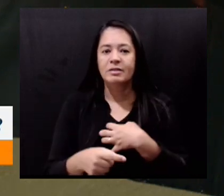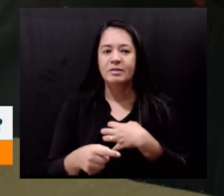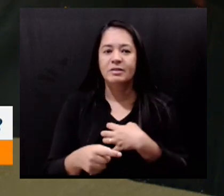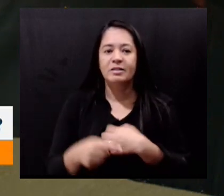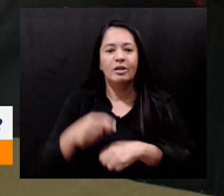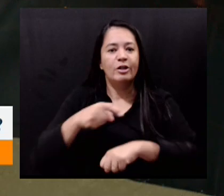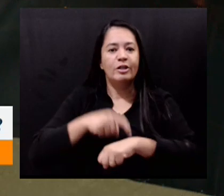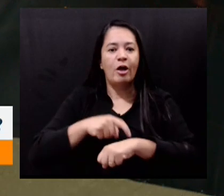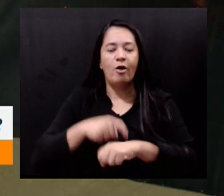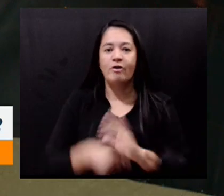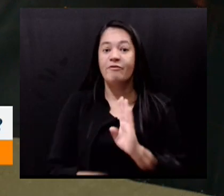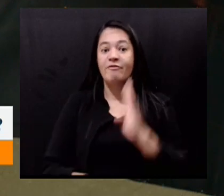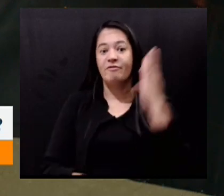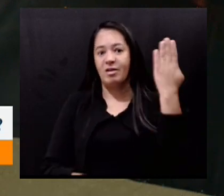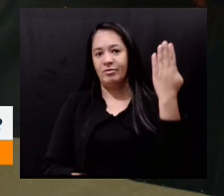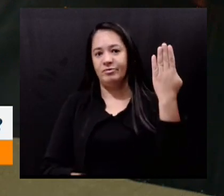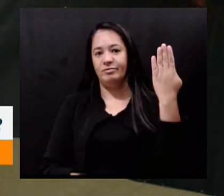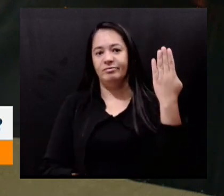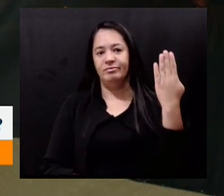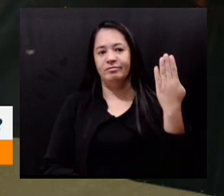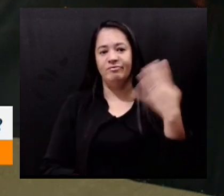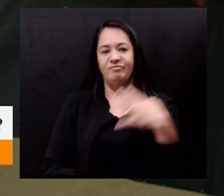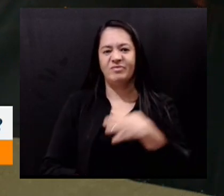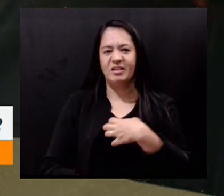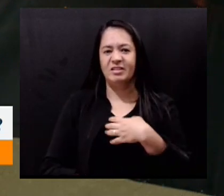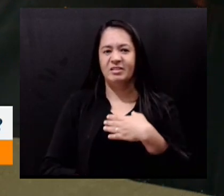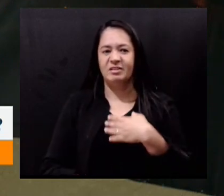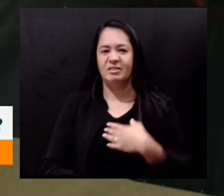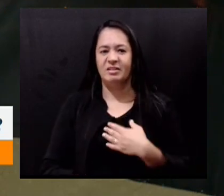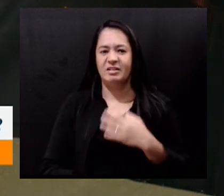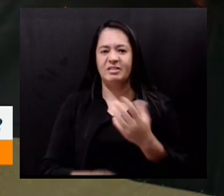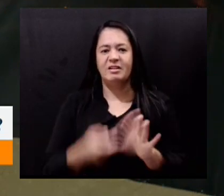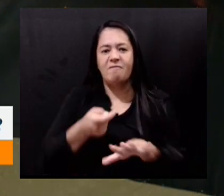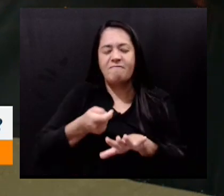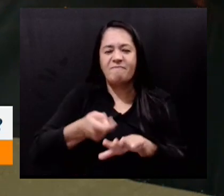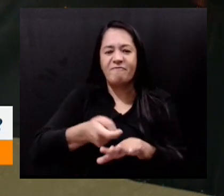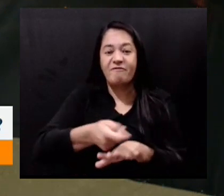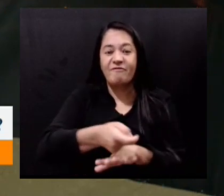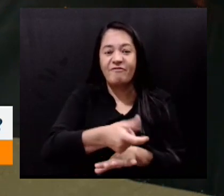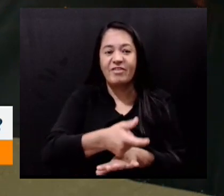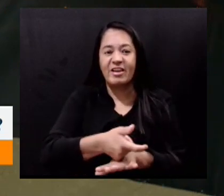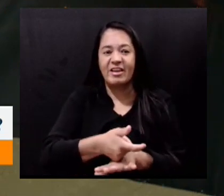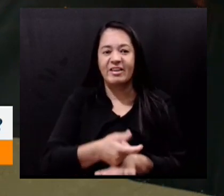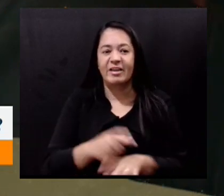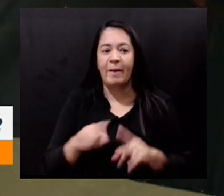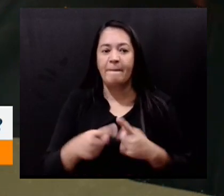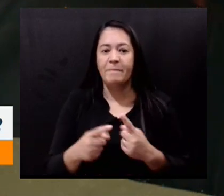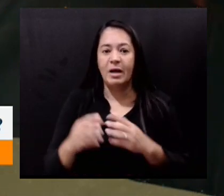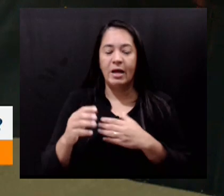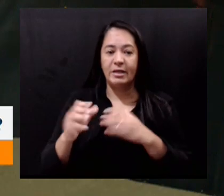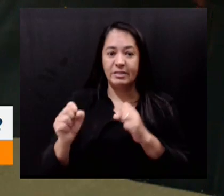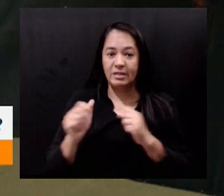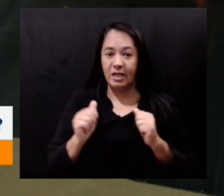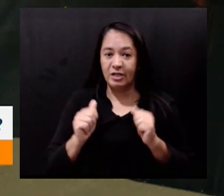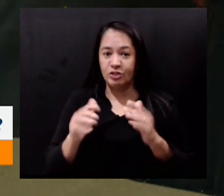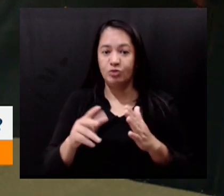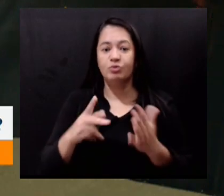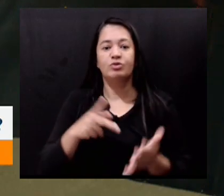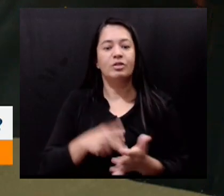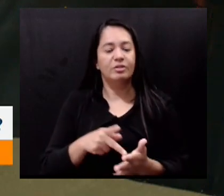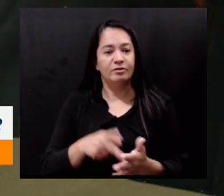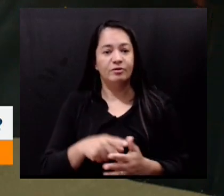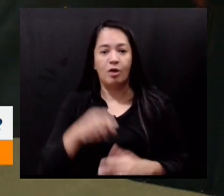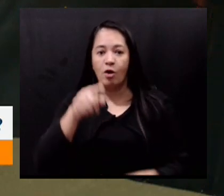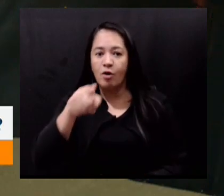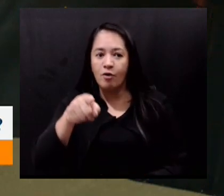É uma sensação muito fake. Só que a sensação é falsa, mas a ação é real. A partir do momento que você joga, que você